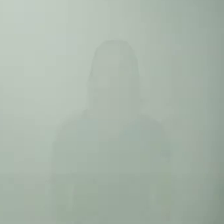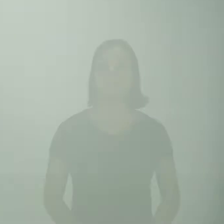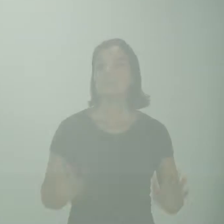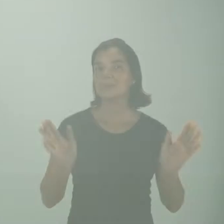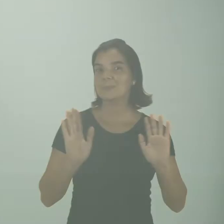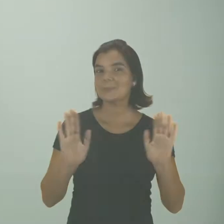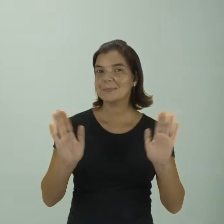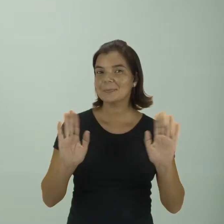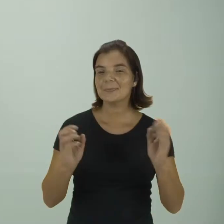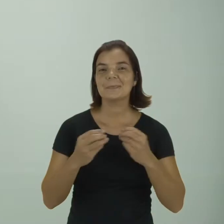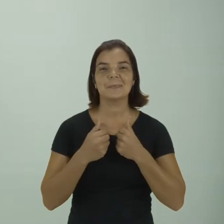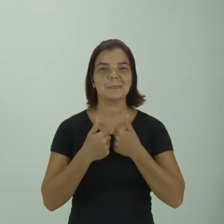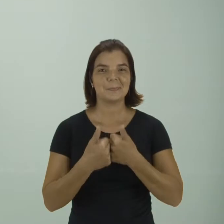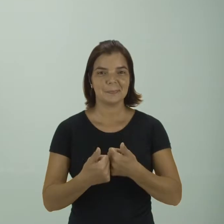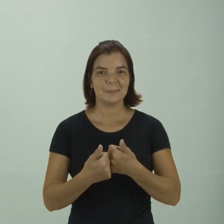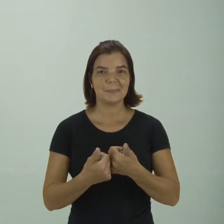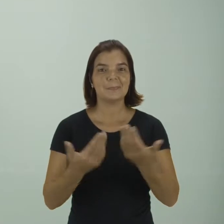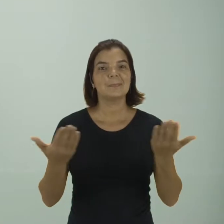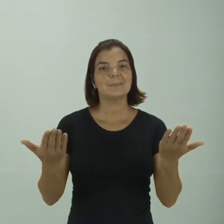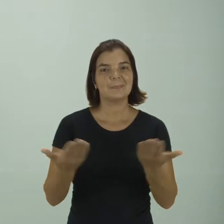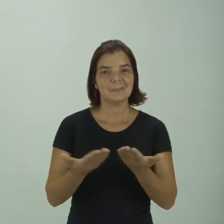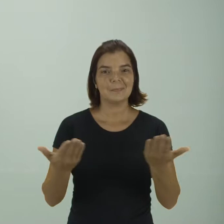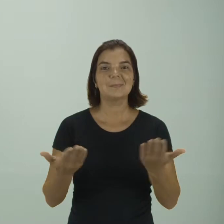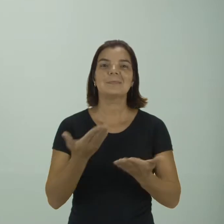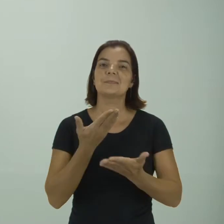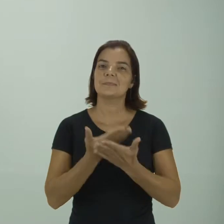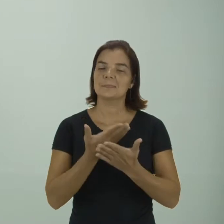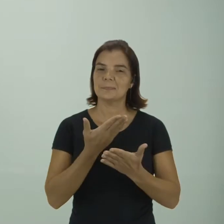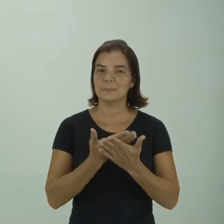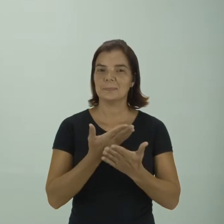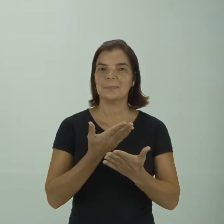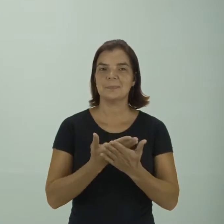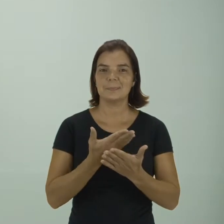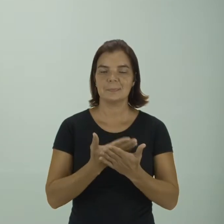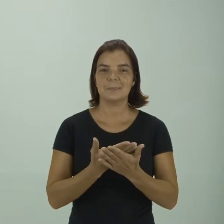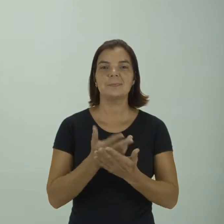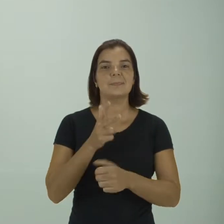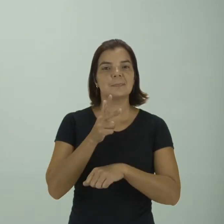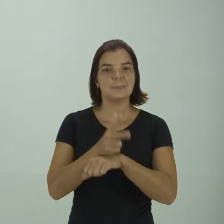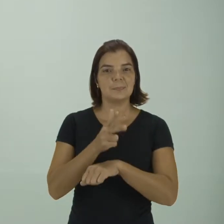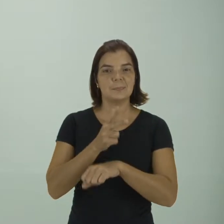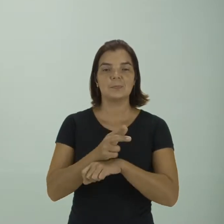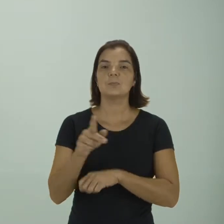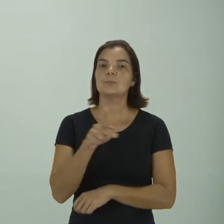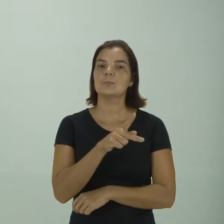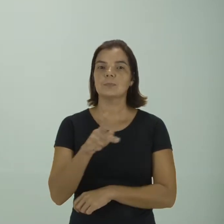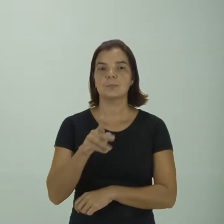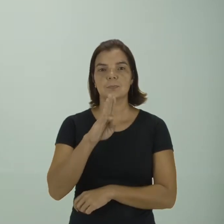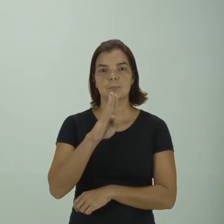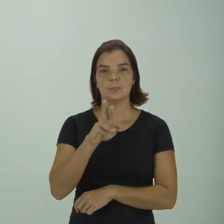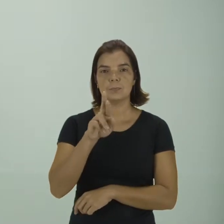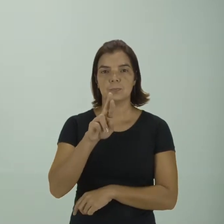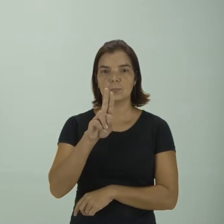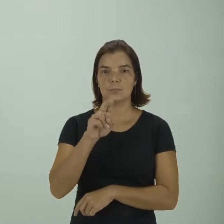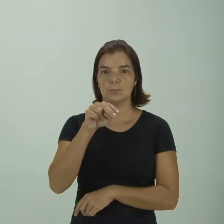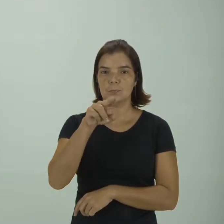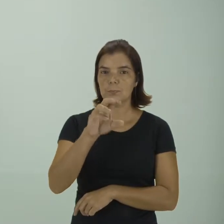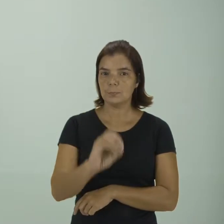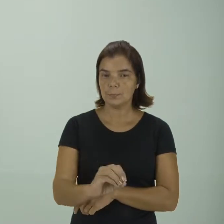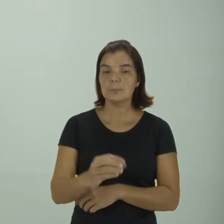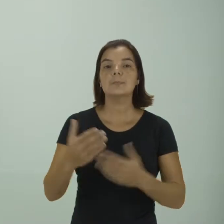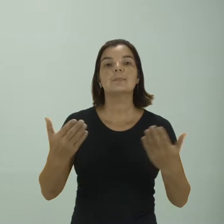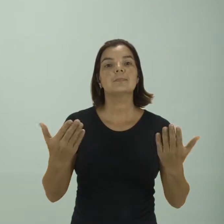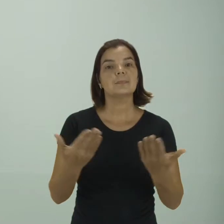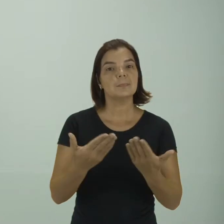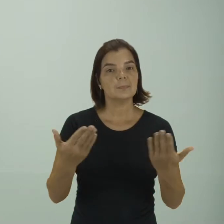Olá, pessoal! Estamos aqui novamente para mais uma videoaula. Sou o professor Bruno e